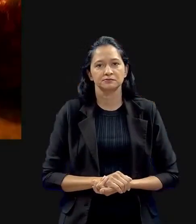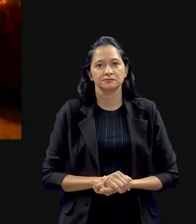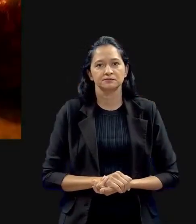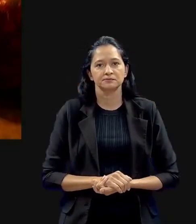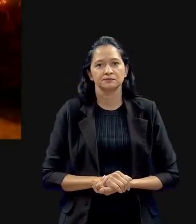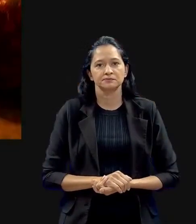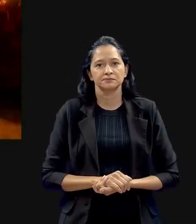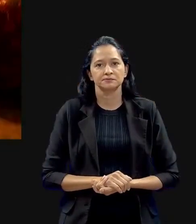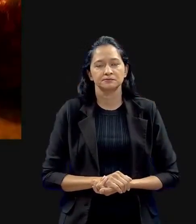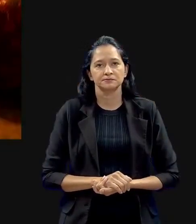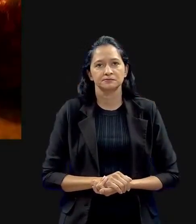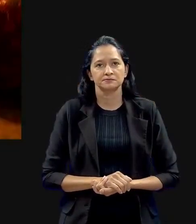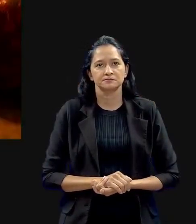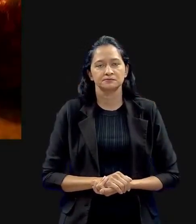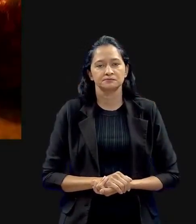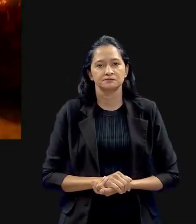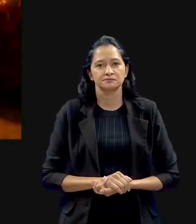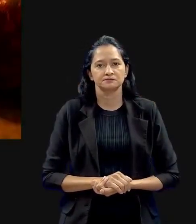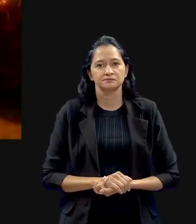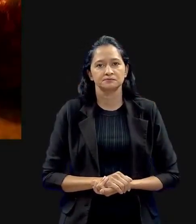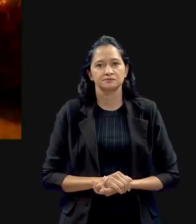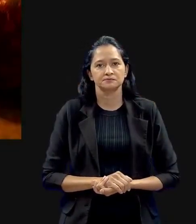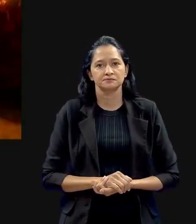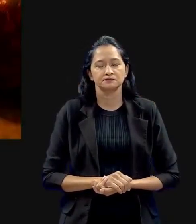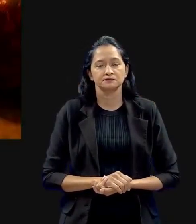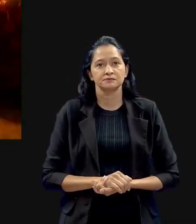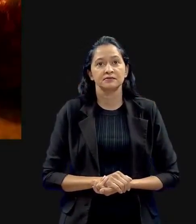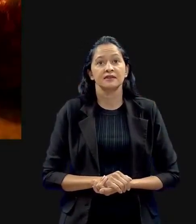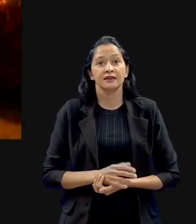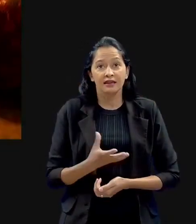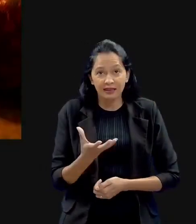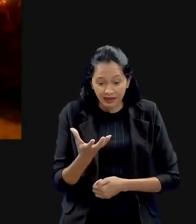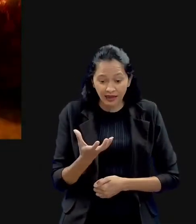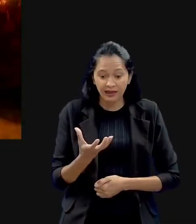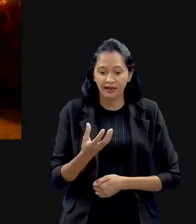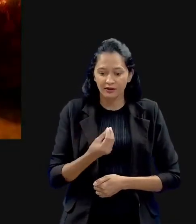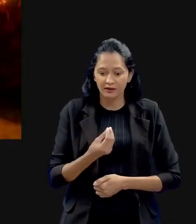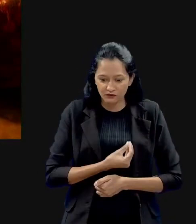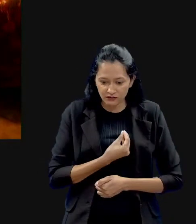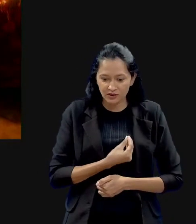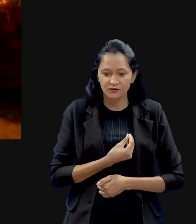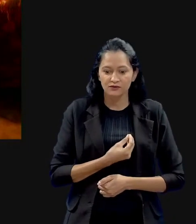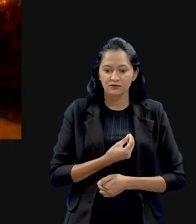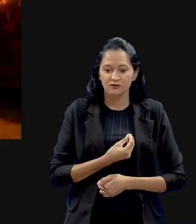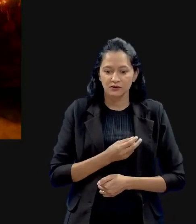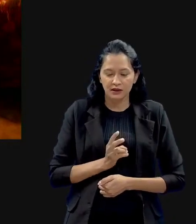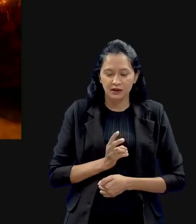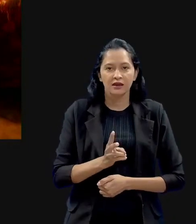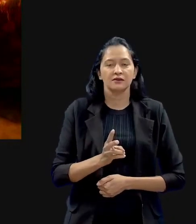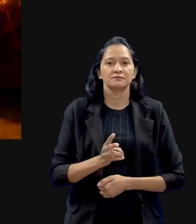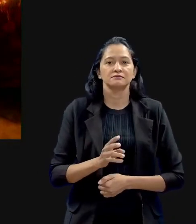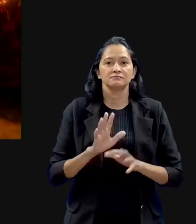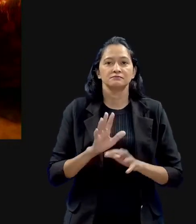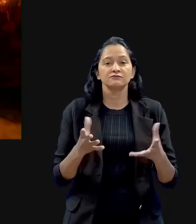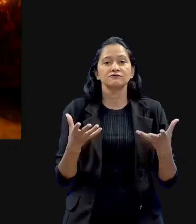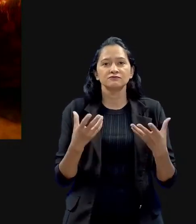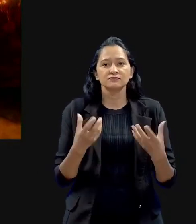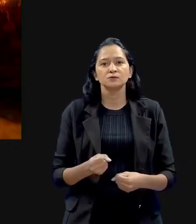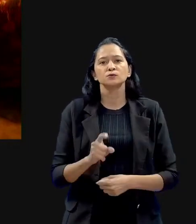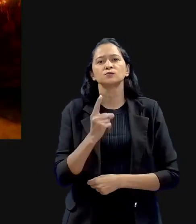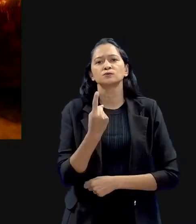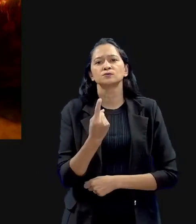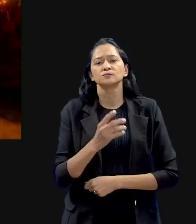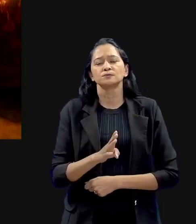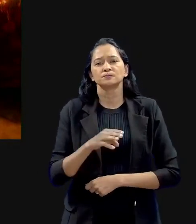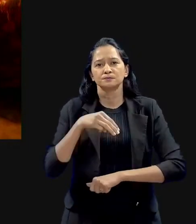Pediram para sobreviver. Pode concluir, vereador. Pediram para sobreviver. E que nós possamos, nesse momento, fazer um minuto de